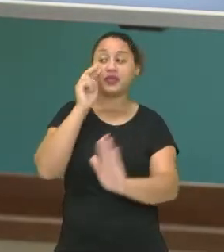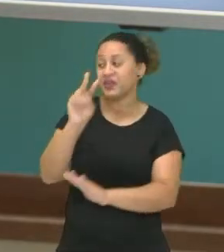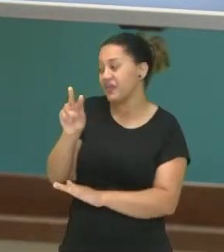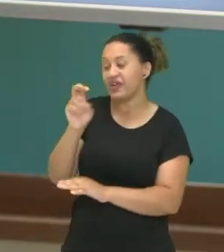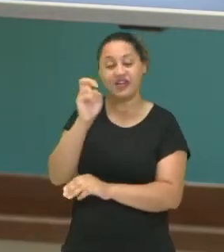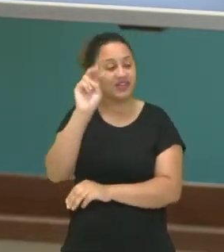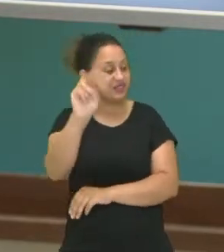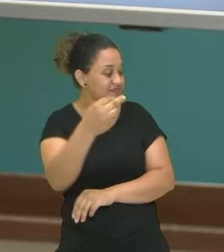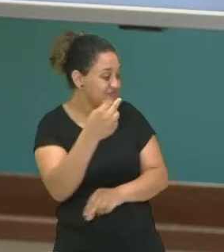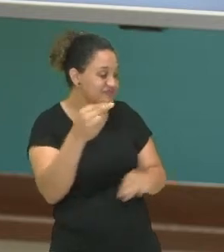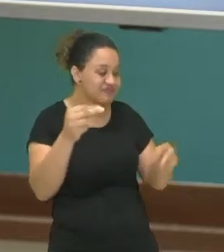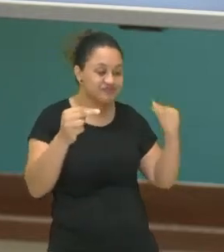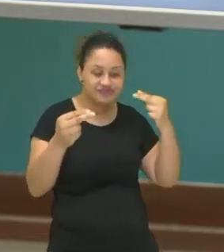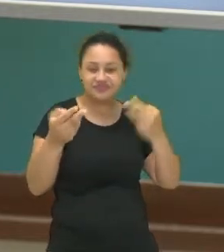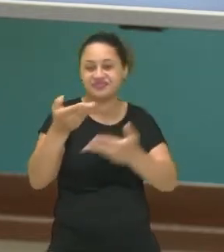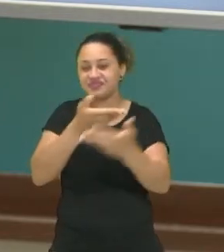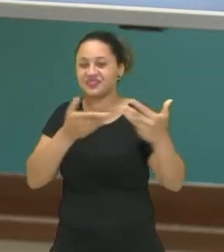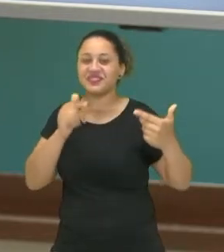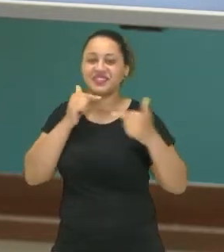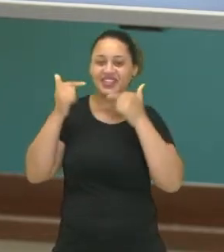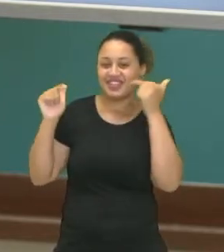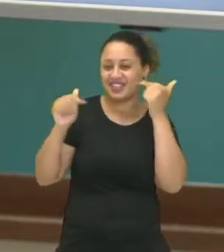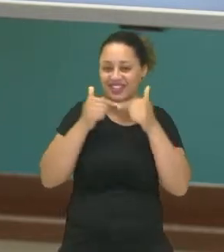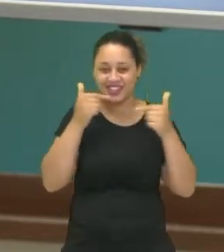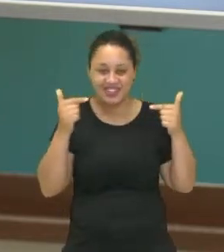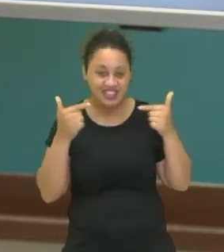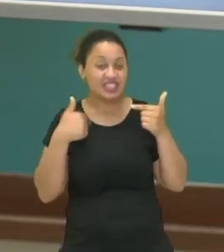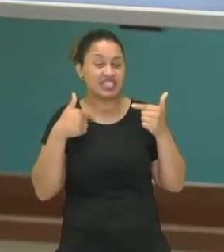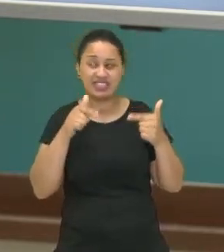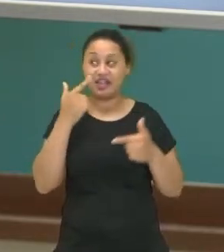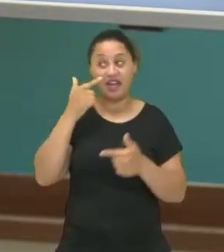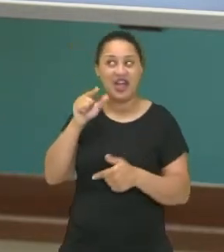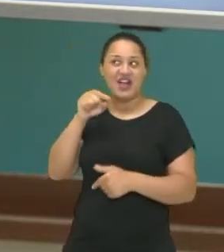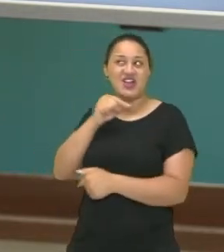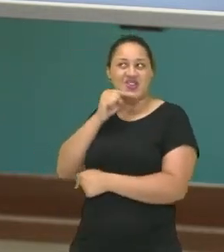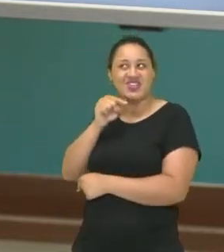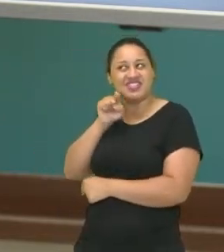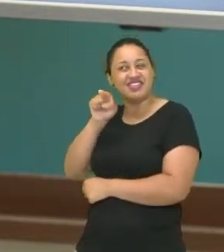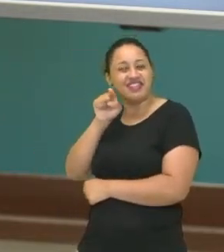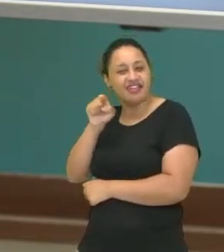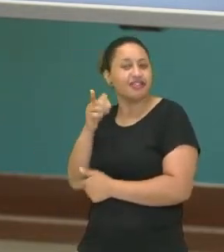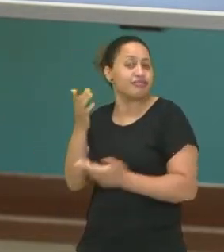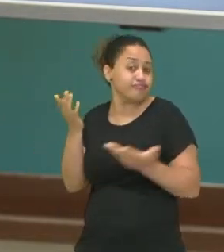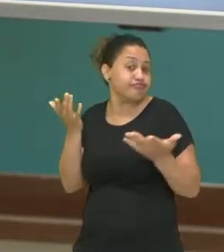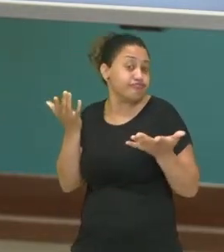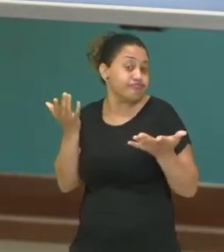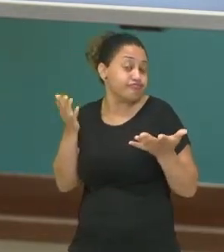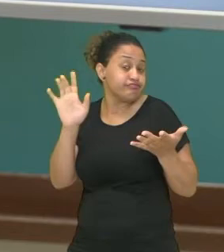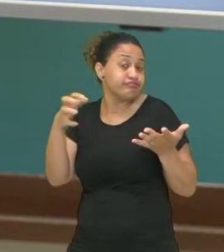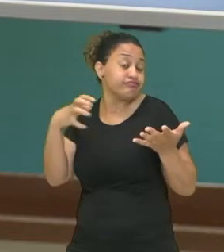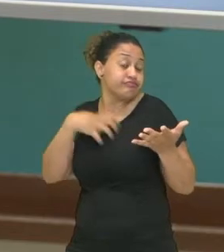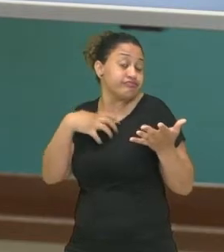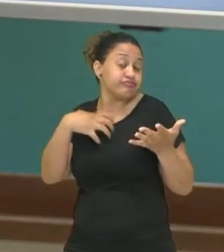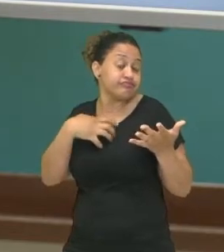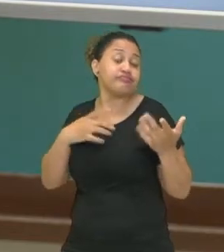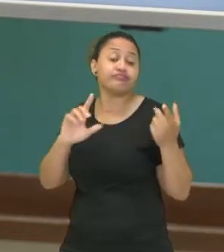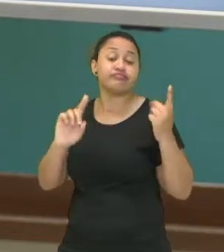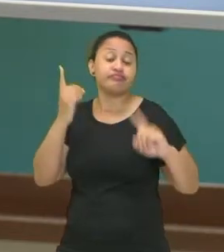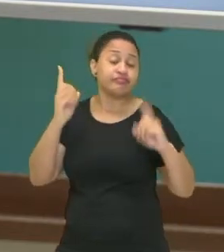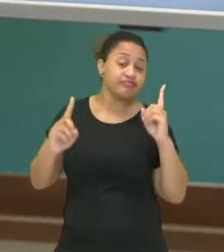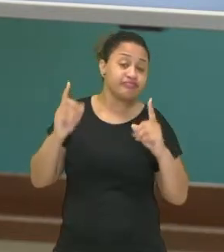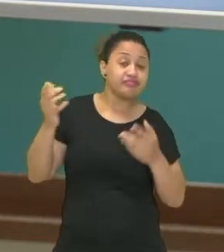você olha para mim, a gente pode rir um da dificuldade do outro e é uma forma de nos divertirmos,